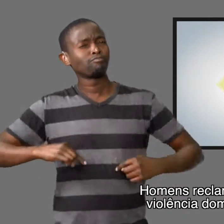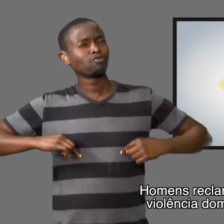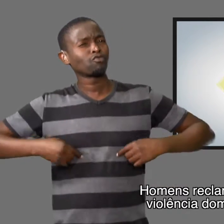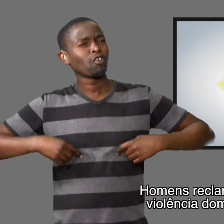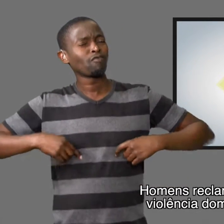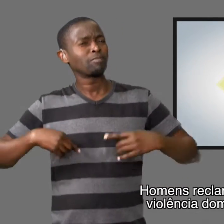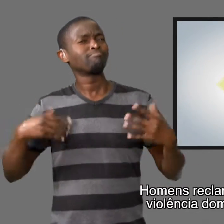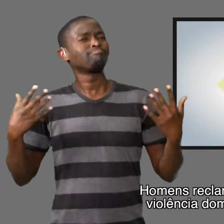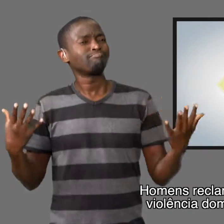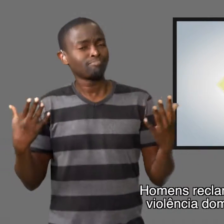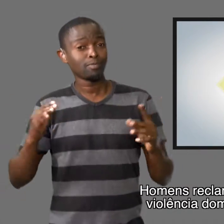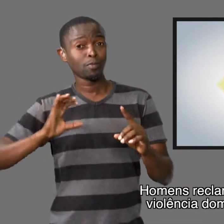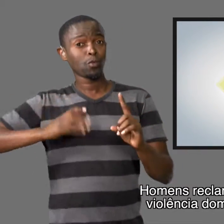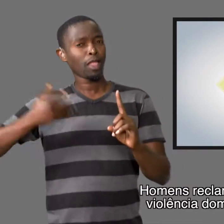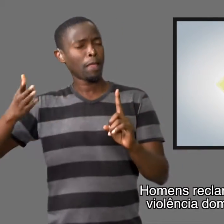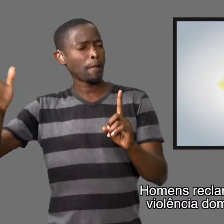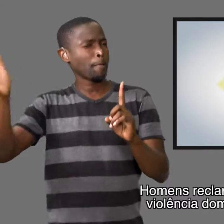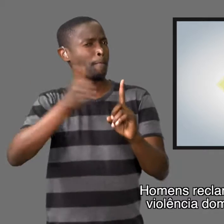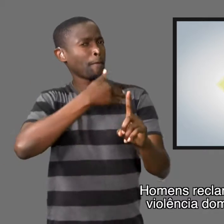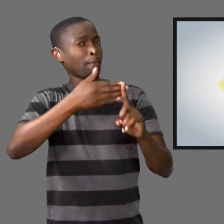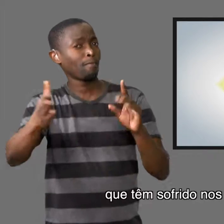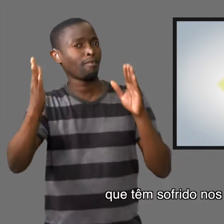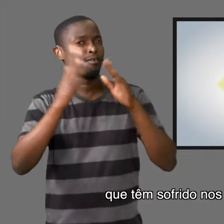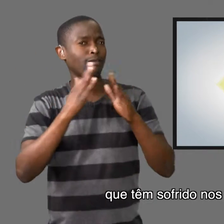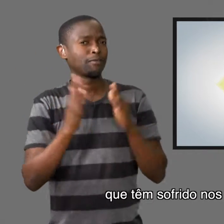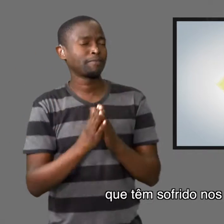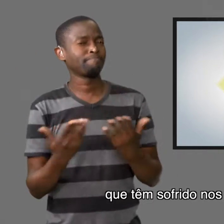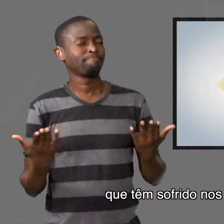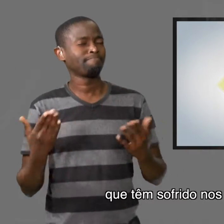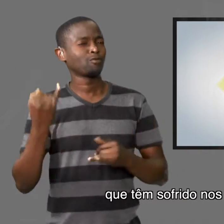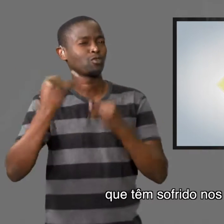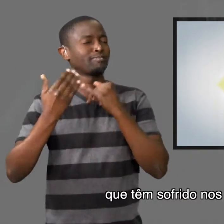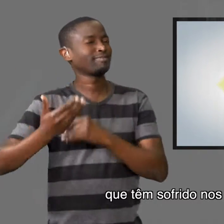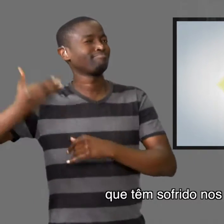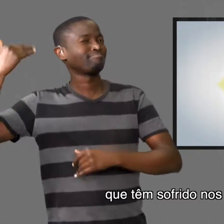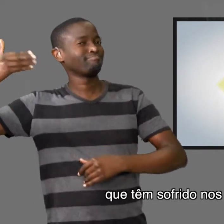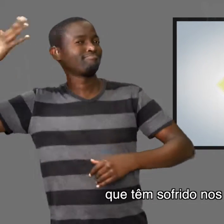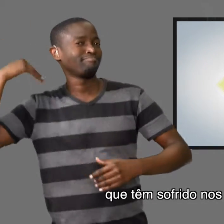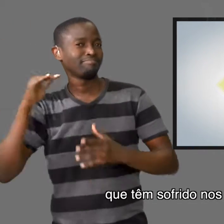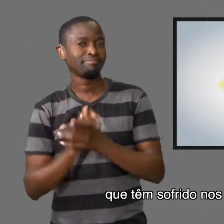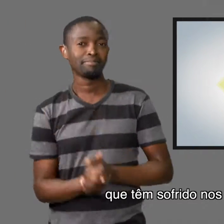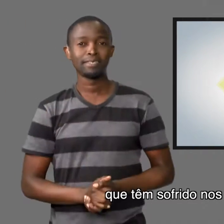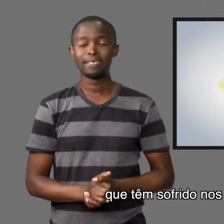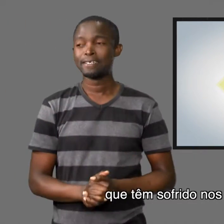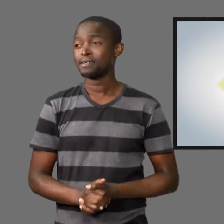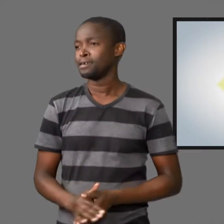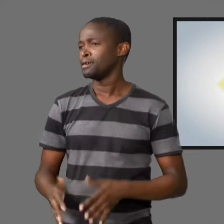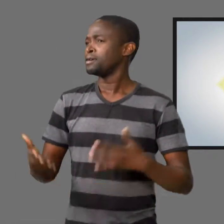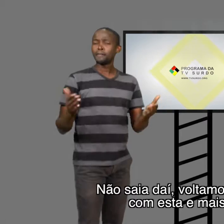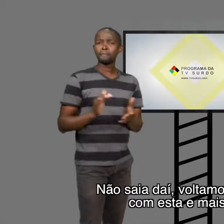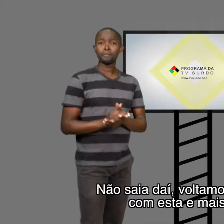Homens reclamam de violência doméstica que têm sofrido nos últimos dias.